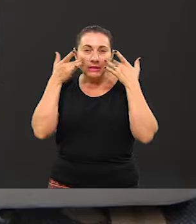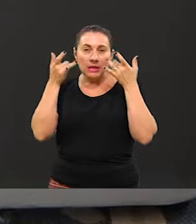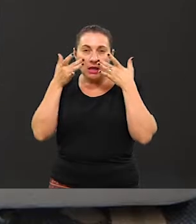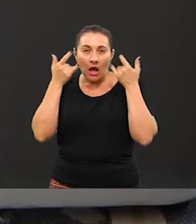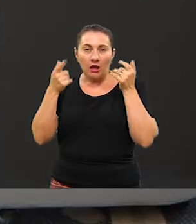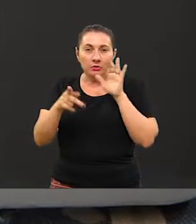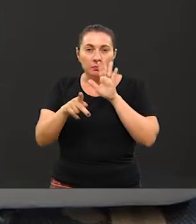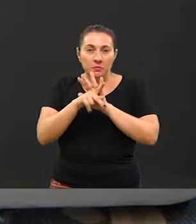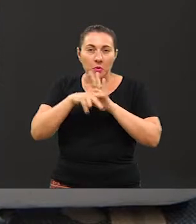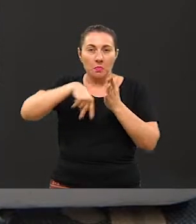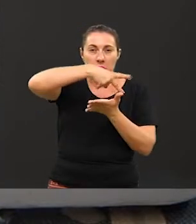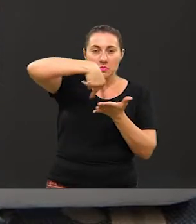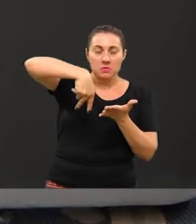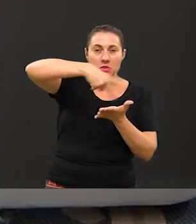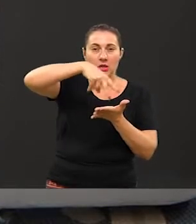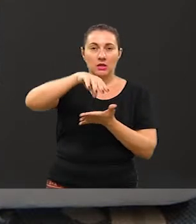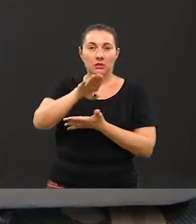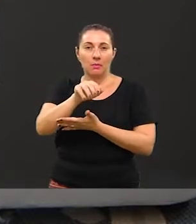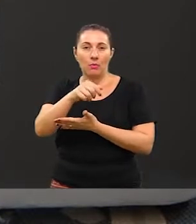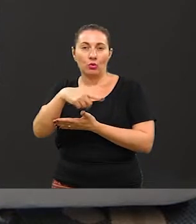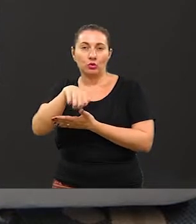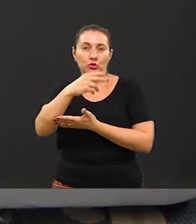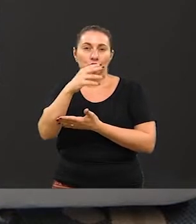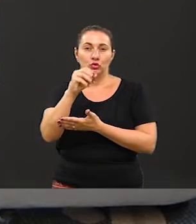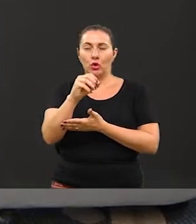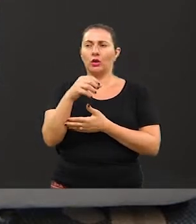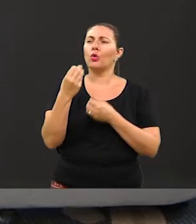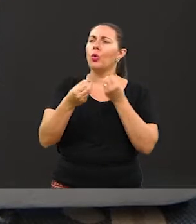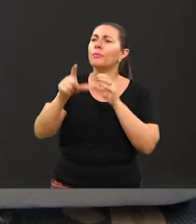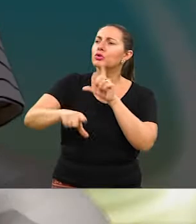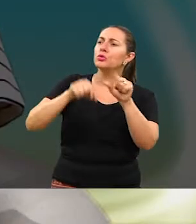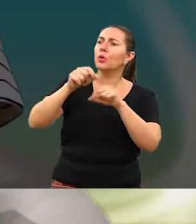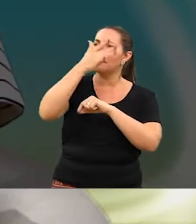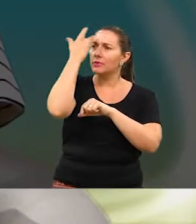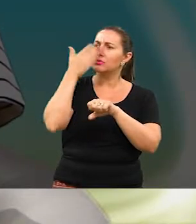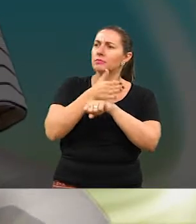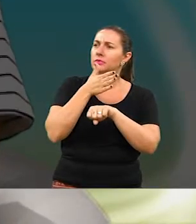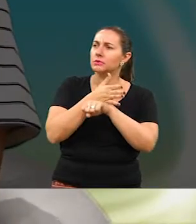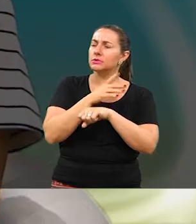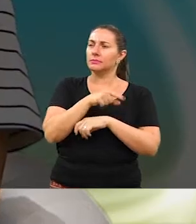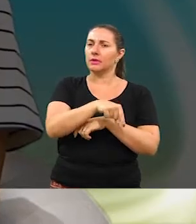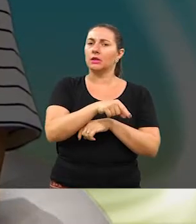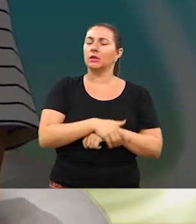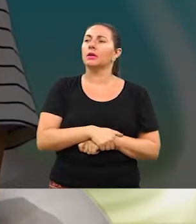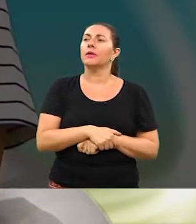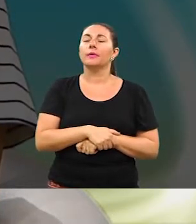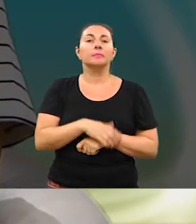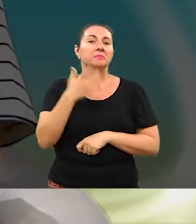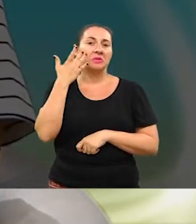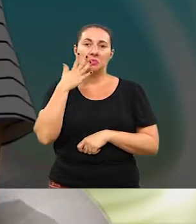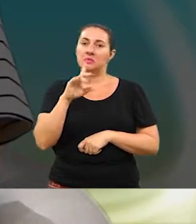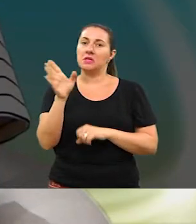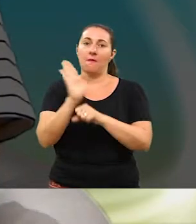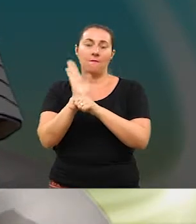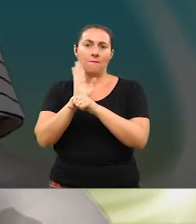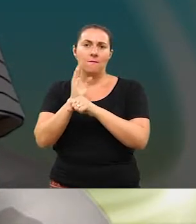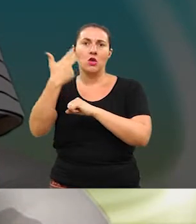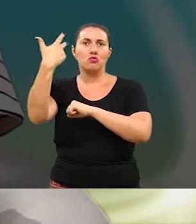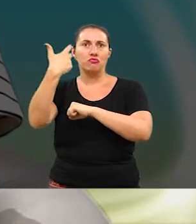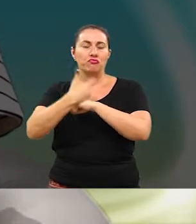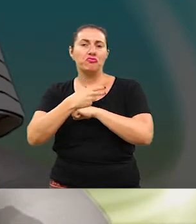é bem difícil. É bem complicado. o processo de seleção, tu sabe? Eu, até onde eu saiba, as pessoas têm que mandar